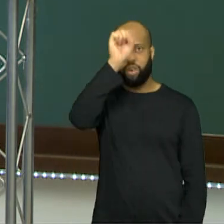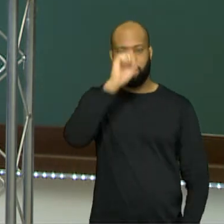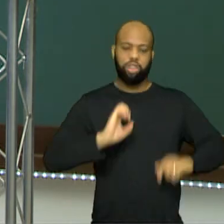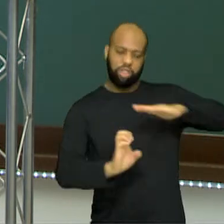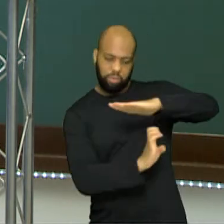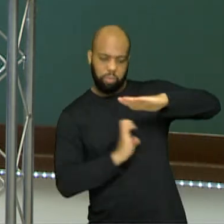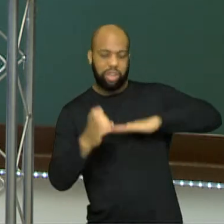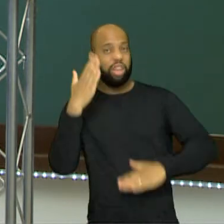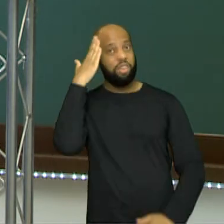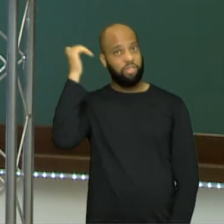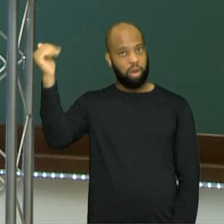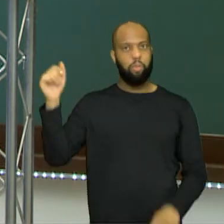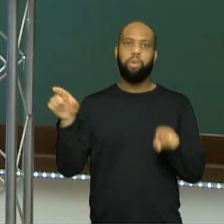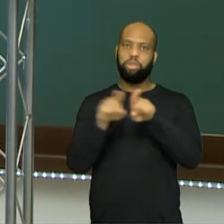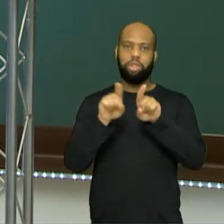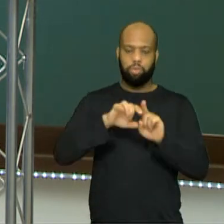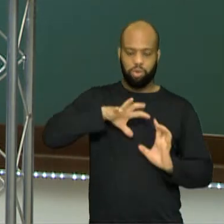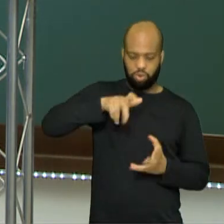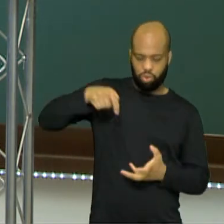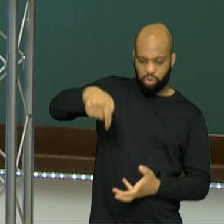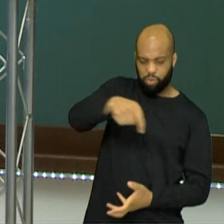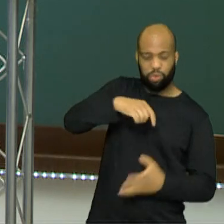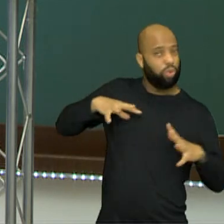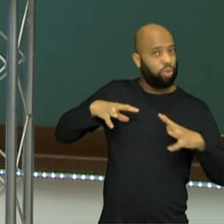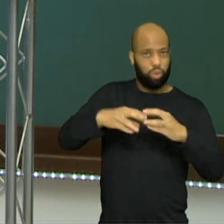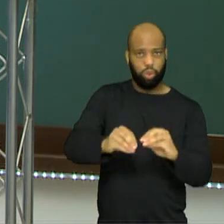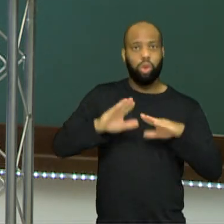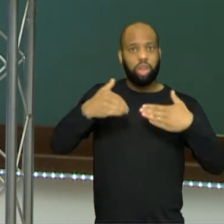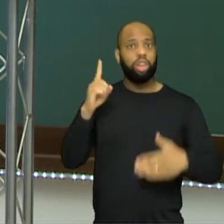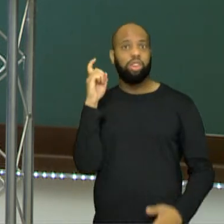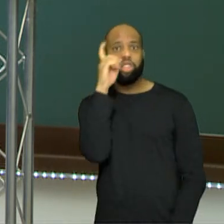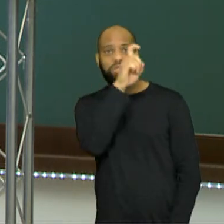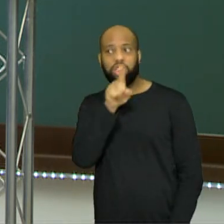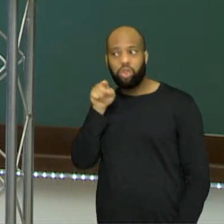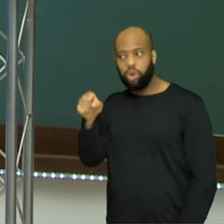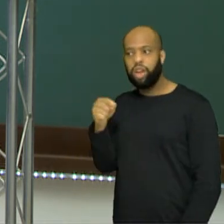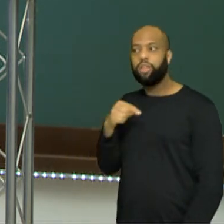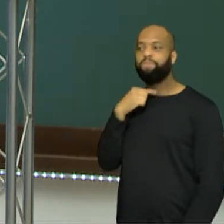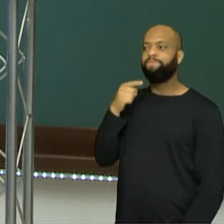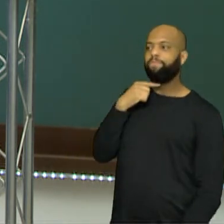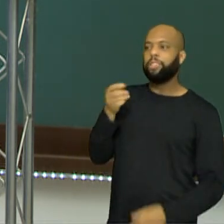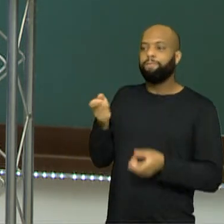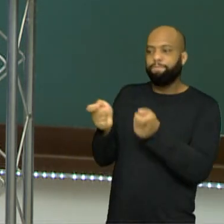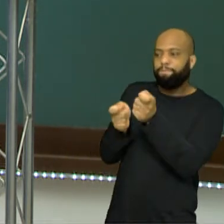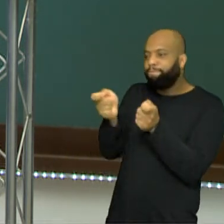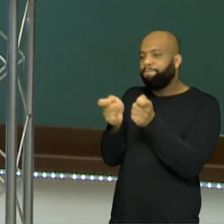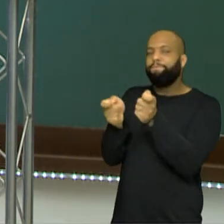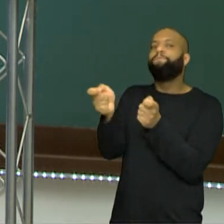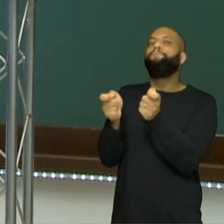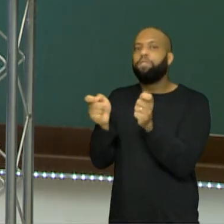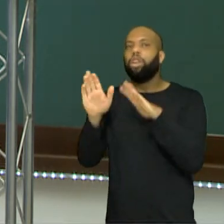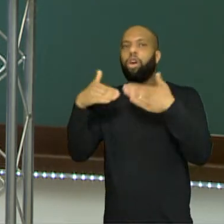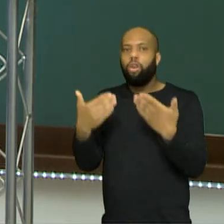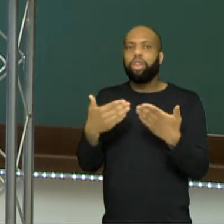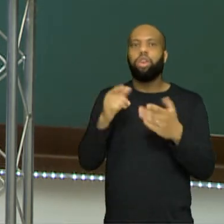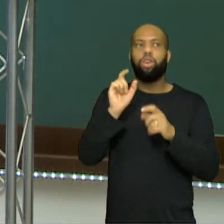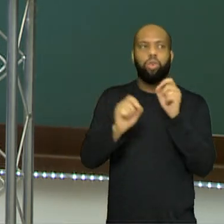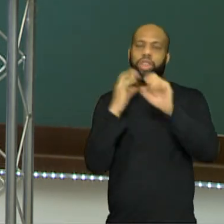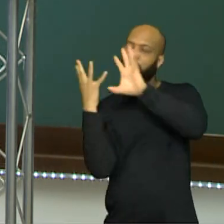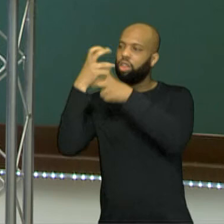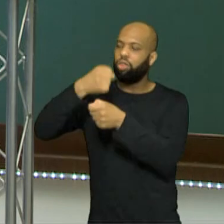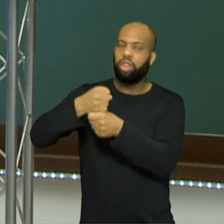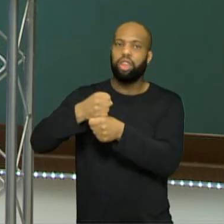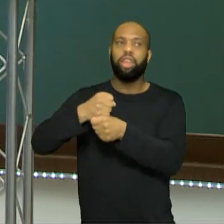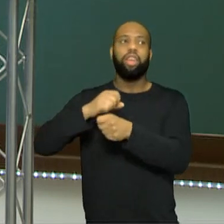muito conhecidas em termos mundiais. Então, fica complicado você ter um controle mais sistemático. Novamente, resgato,